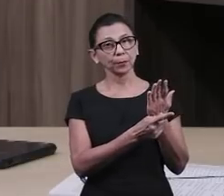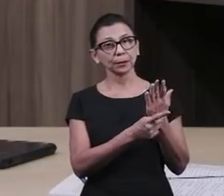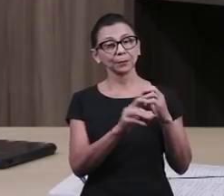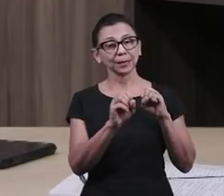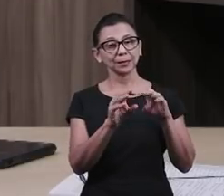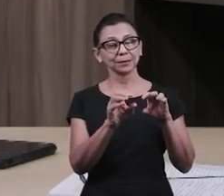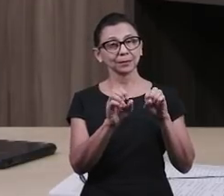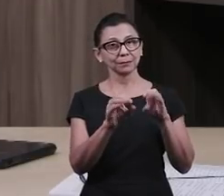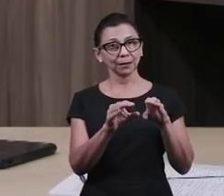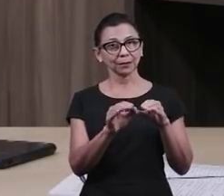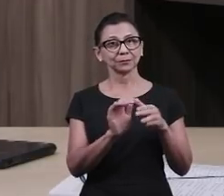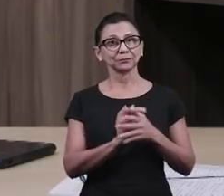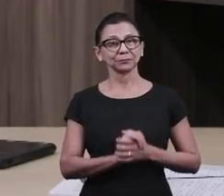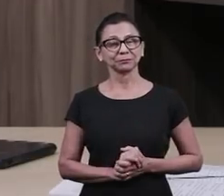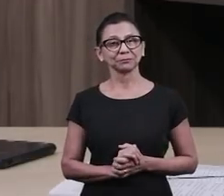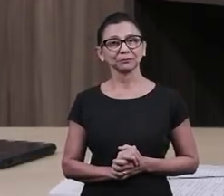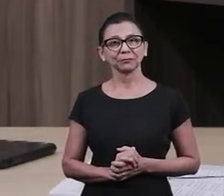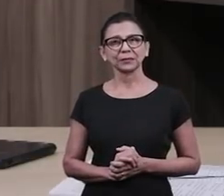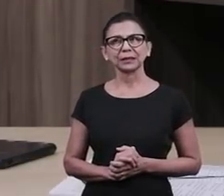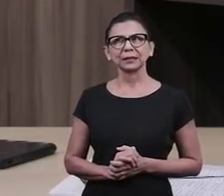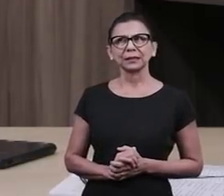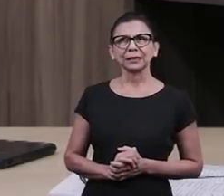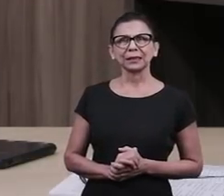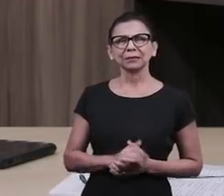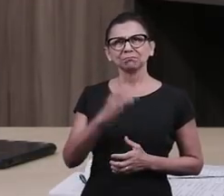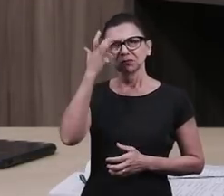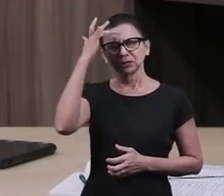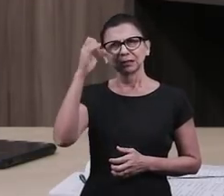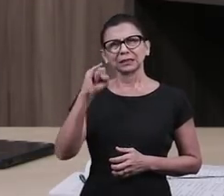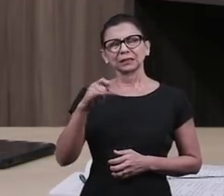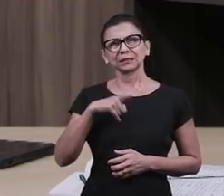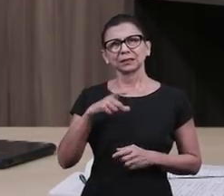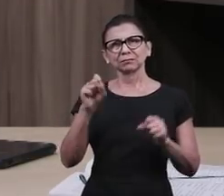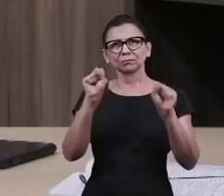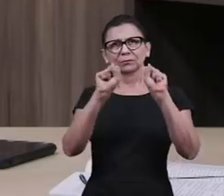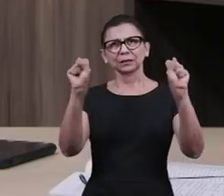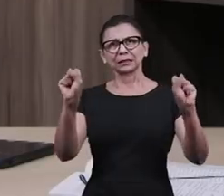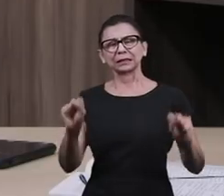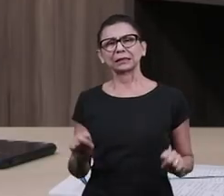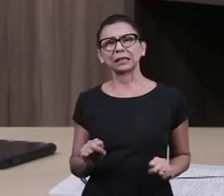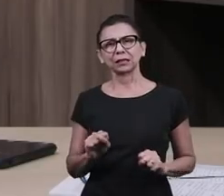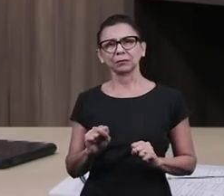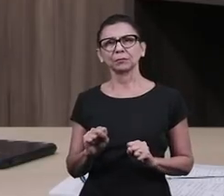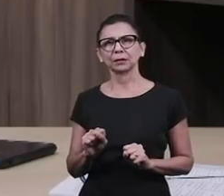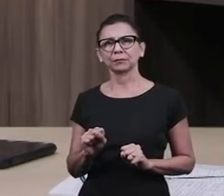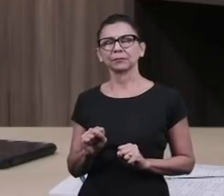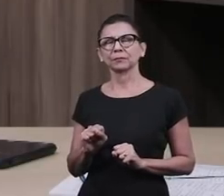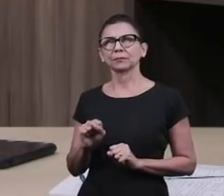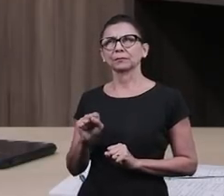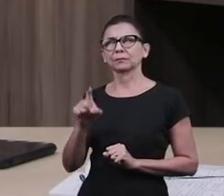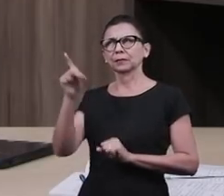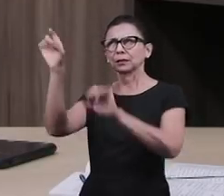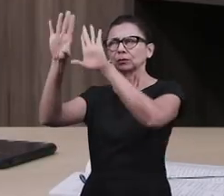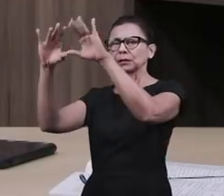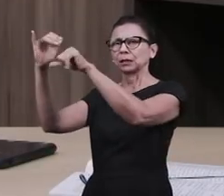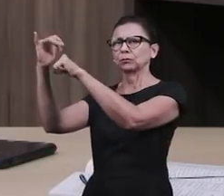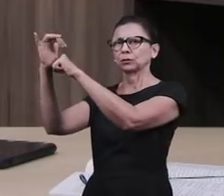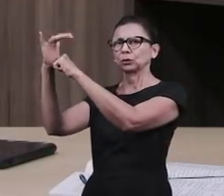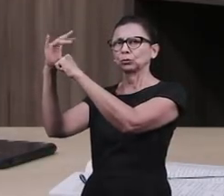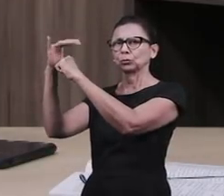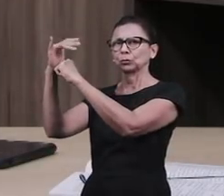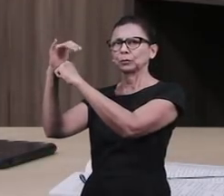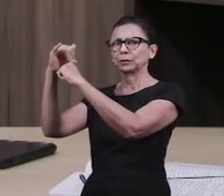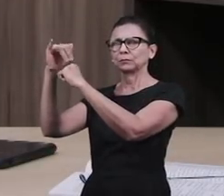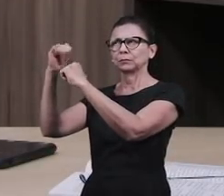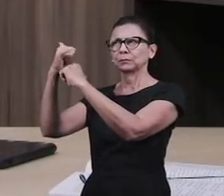usar um elemento humano, eu não sei se tem um sistema de YouTube lá no céu, entendeu? Mas se tiver, quando